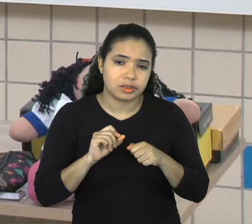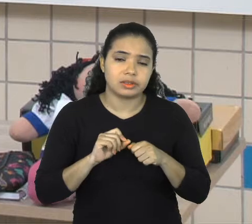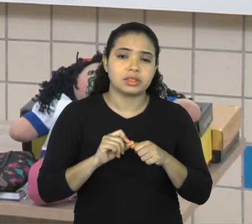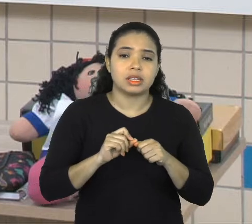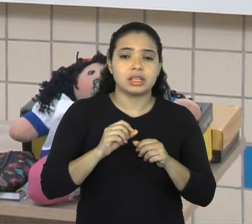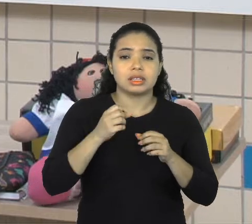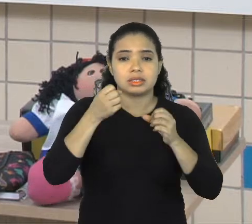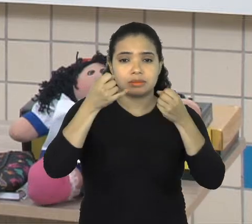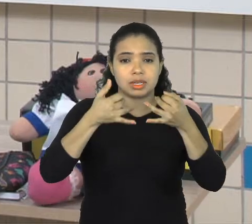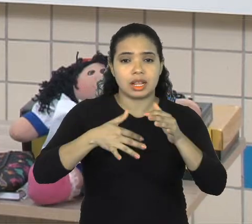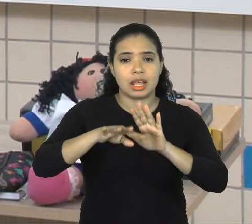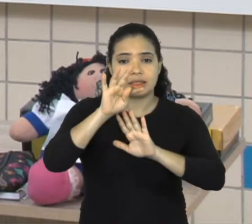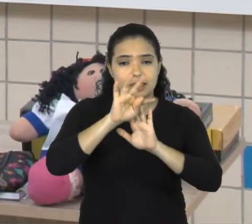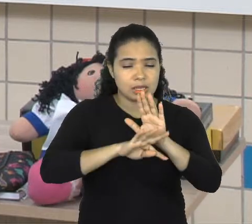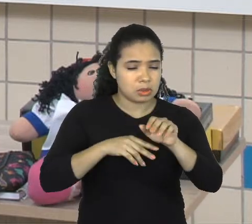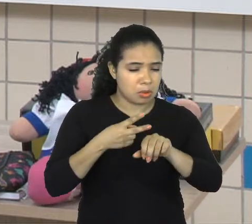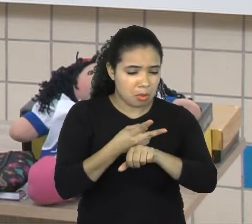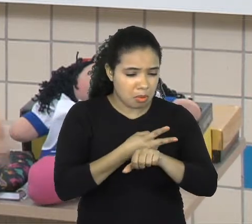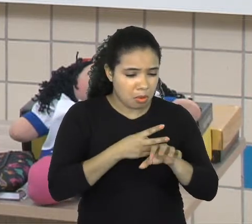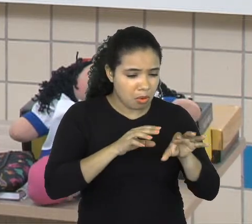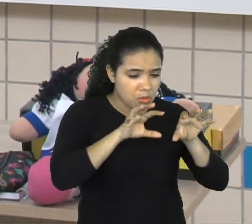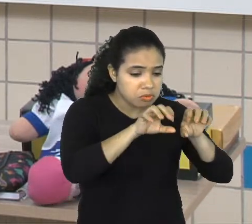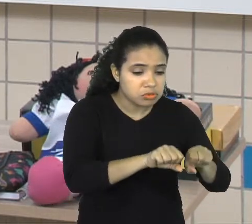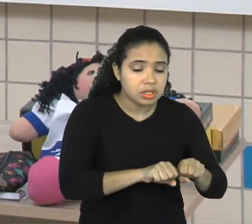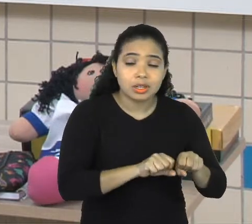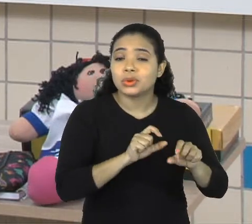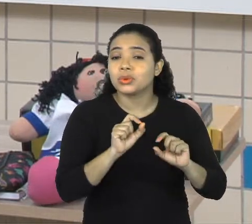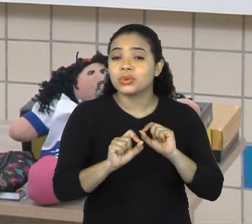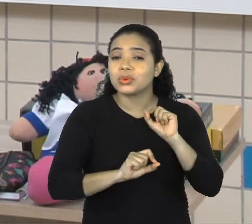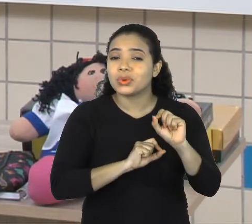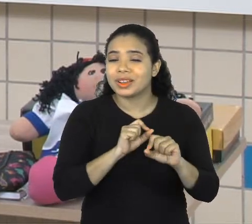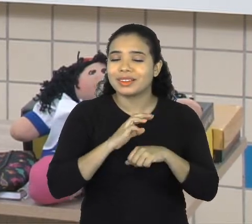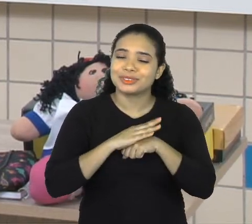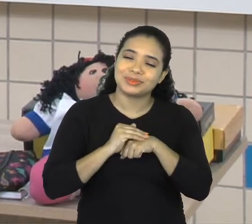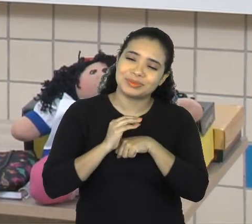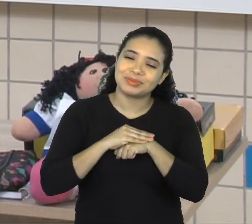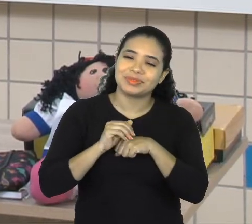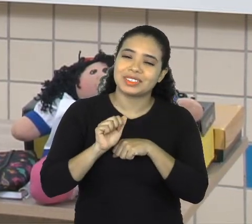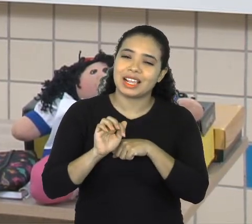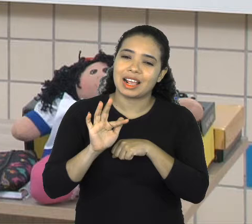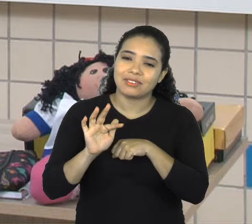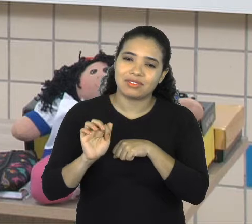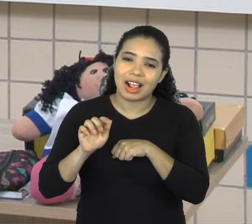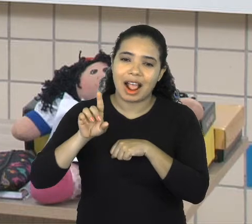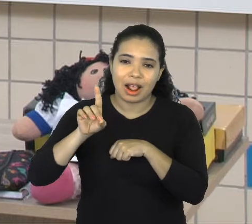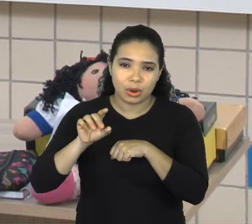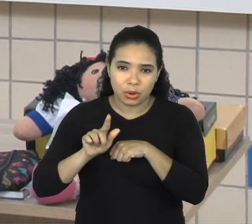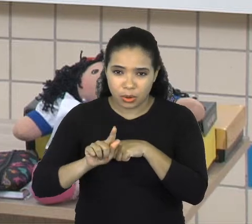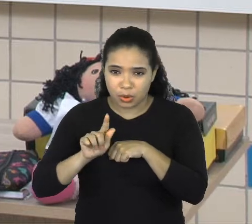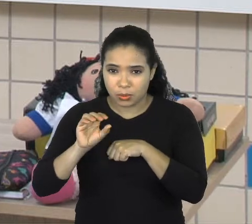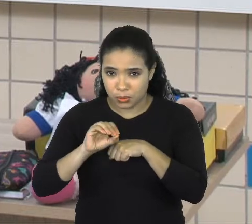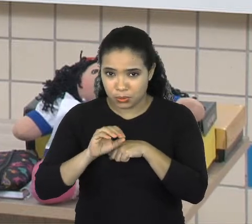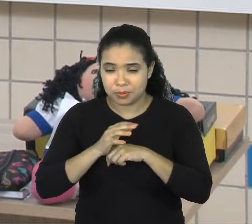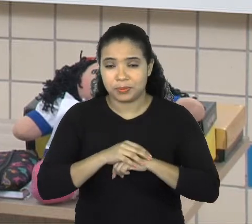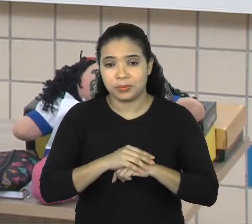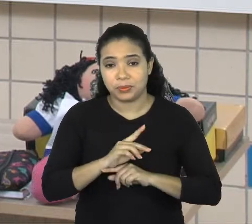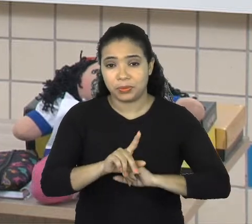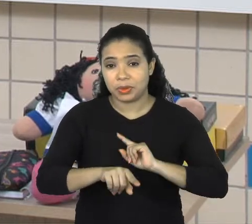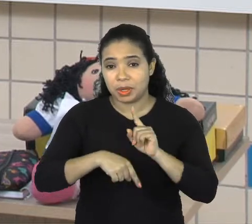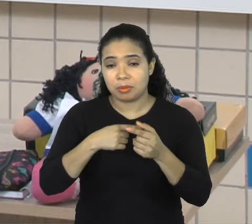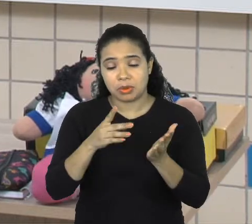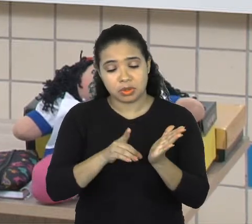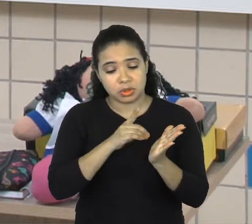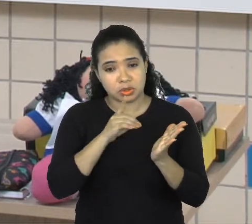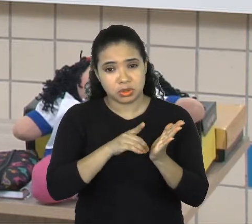texto que ele era caçador. E caçador de quê? De afago. Depois vocês vão pegar um